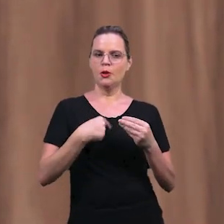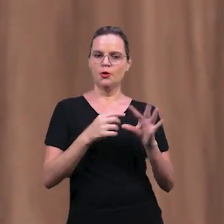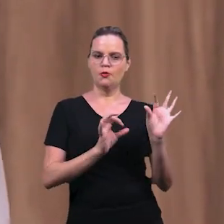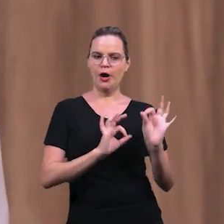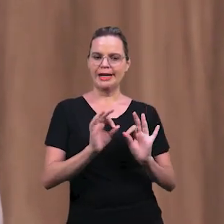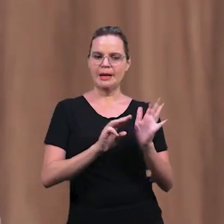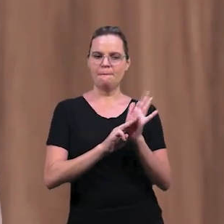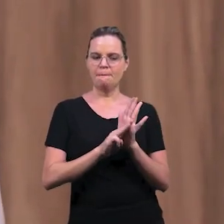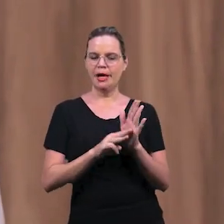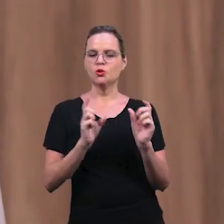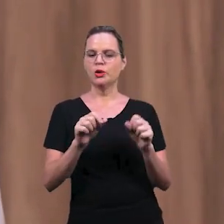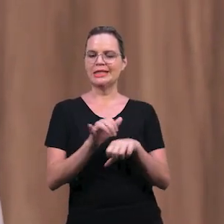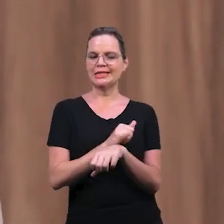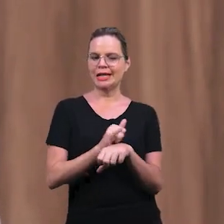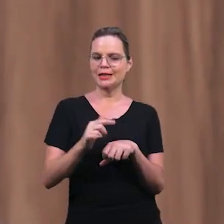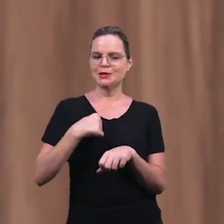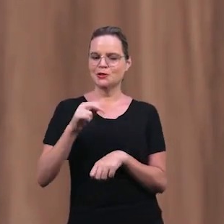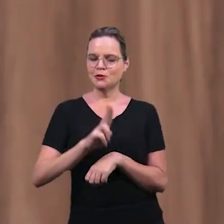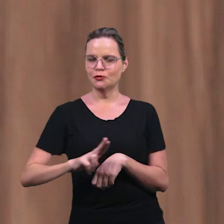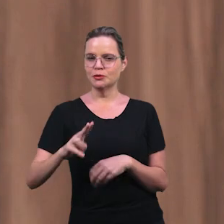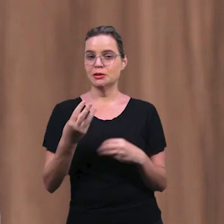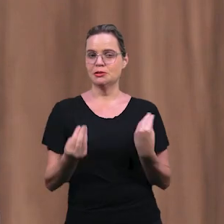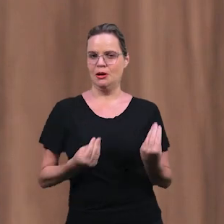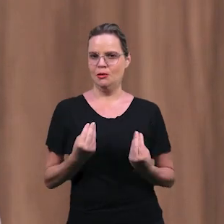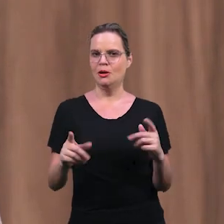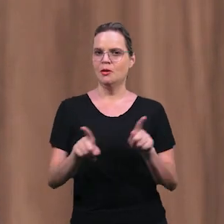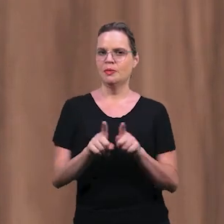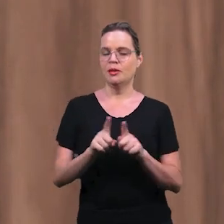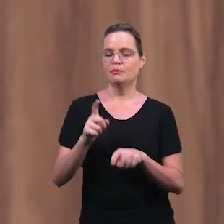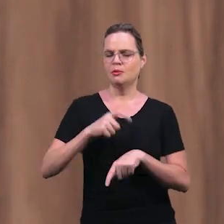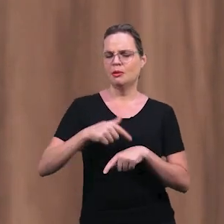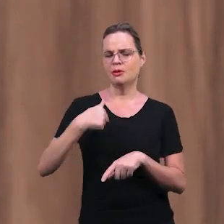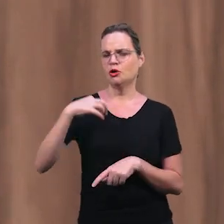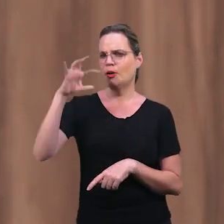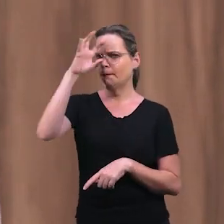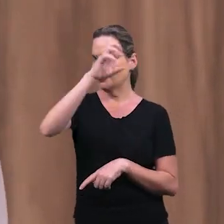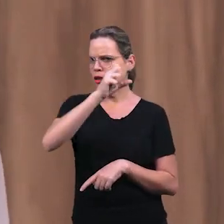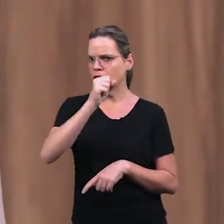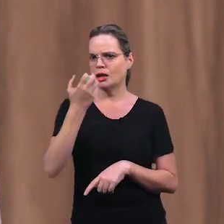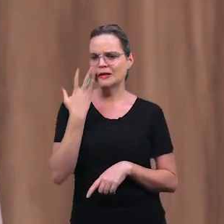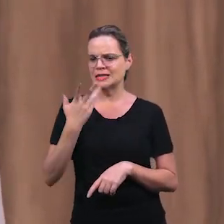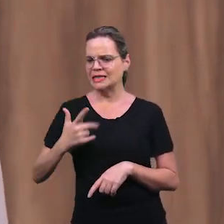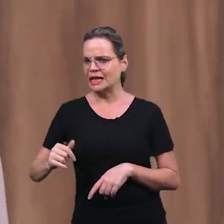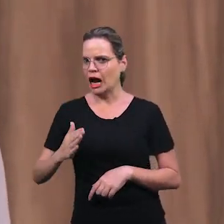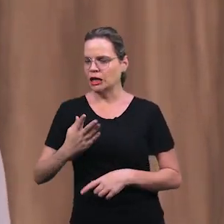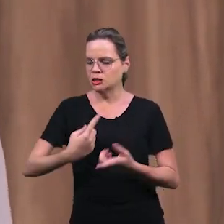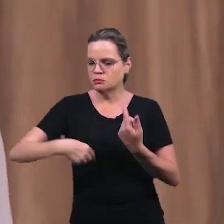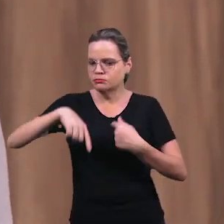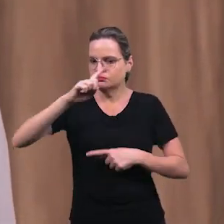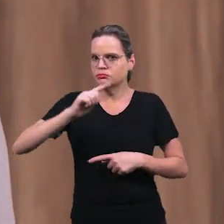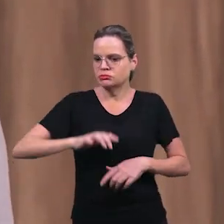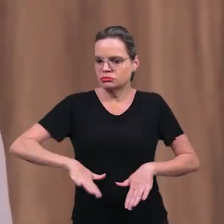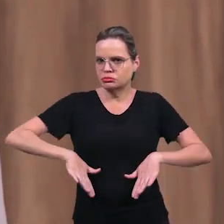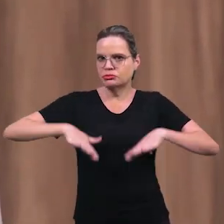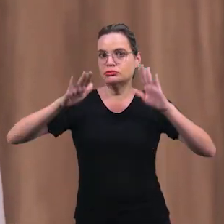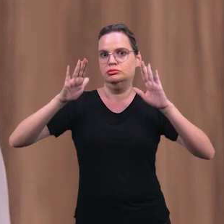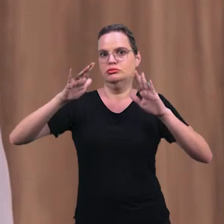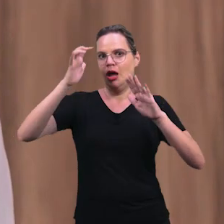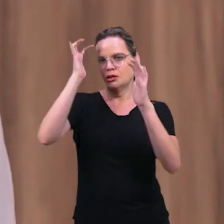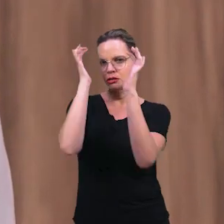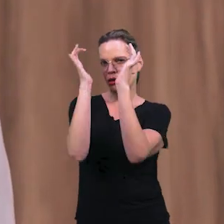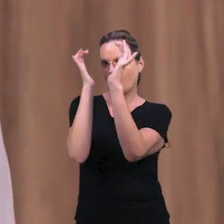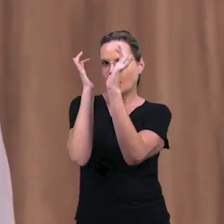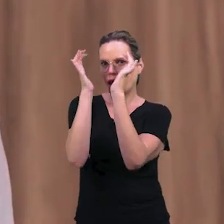distribuição, né, das demandas que existem, também na aprendizagem e desenvolvimento das crianças, numa rotina que